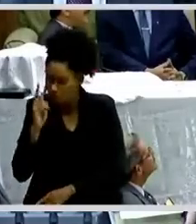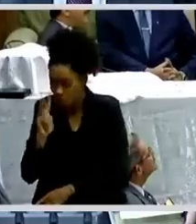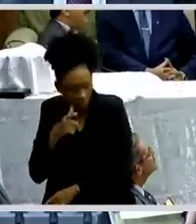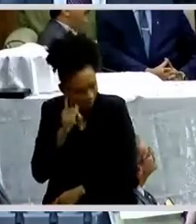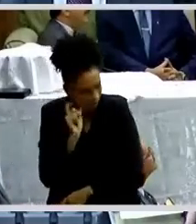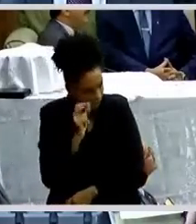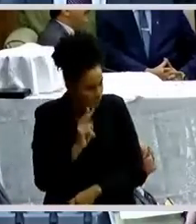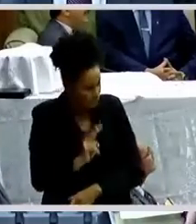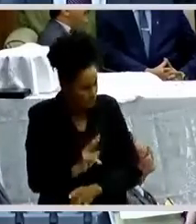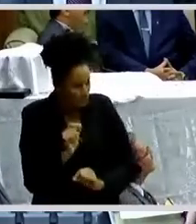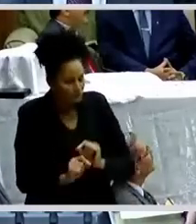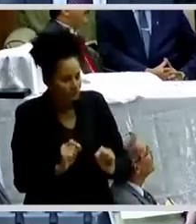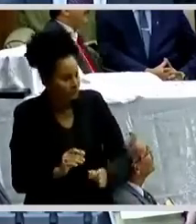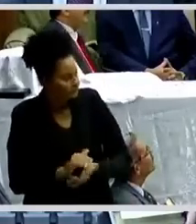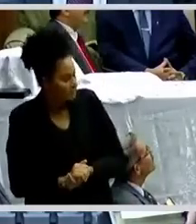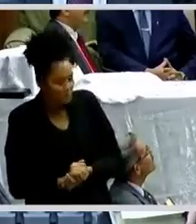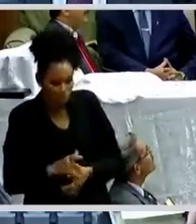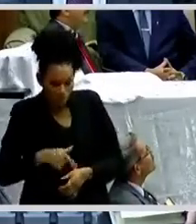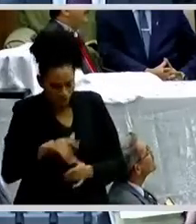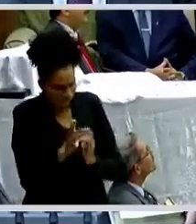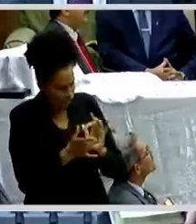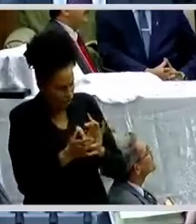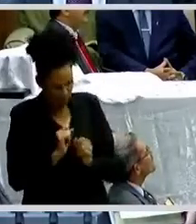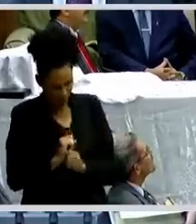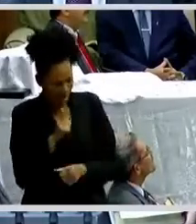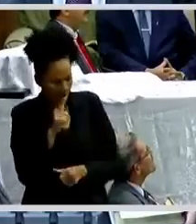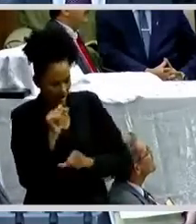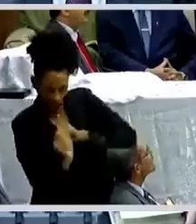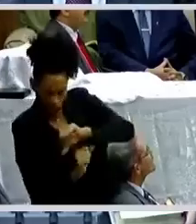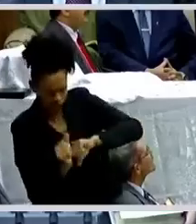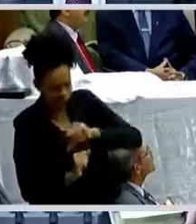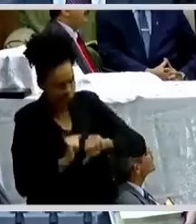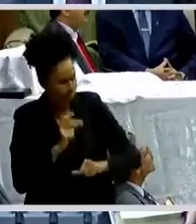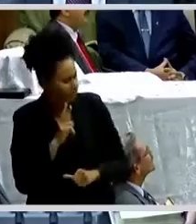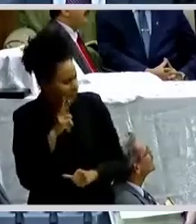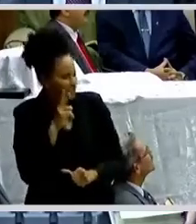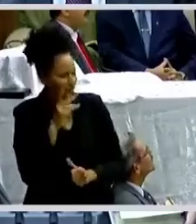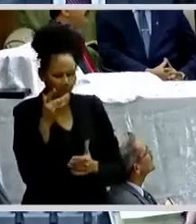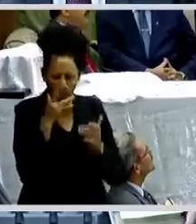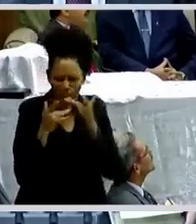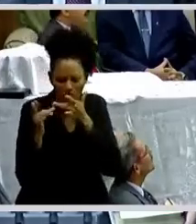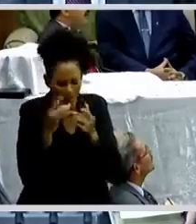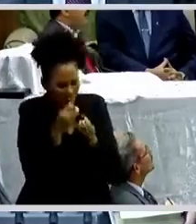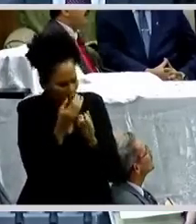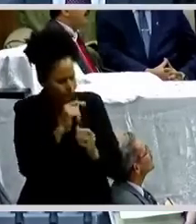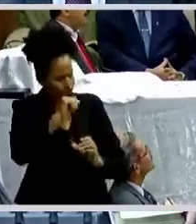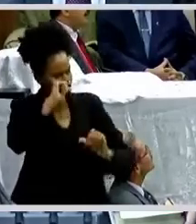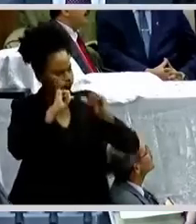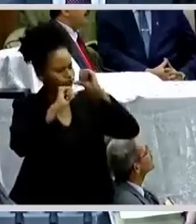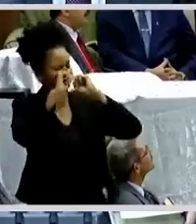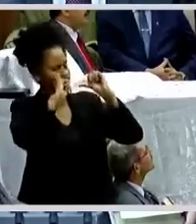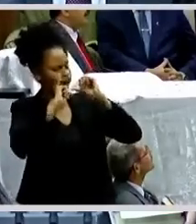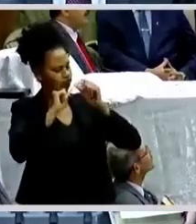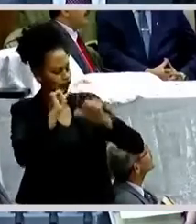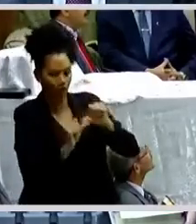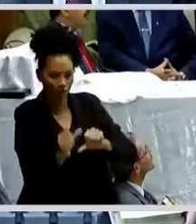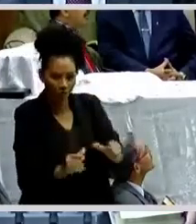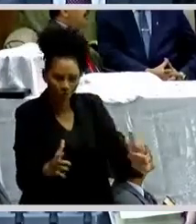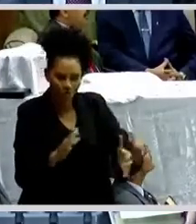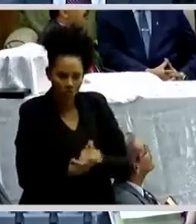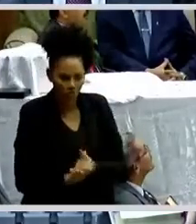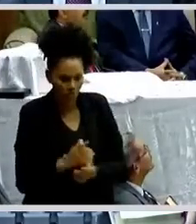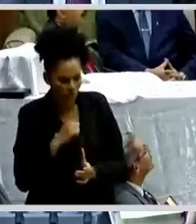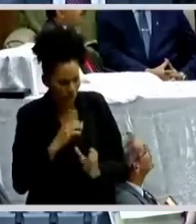ontem? Jesus transformou água em vinho e foi o melhor. Ninguém nunca bebeu daquele que ele transformou. Aí